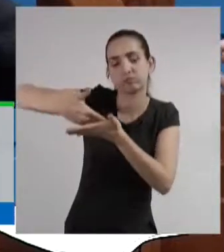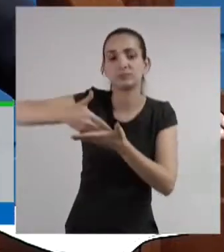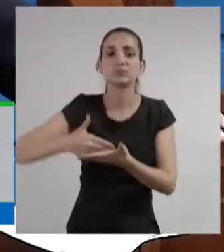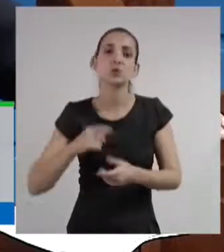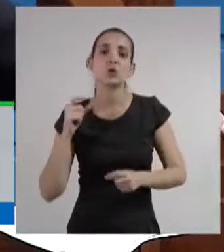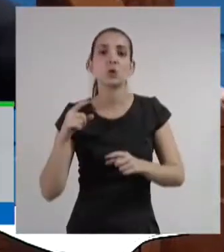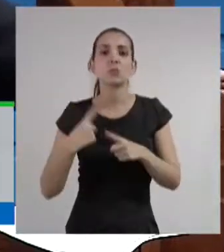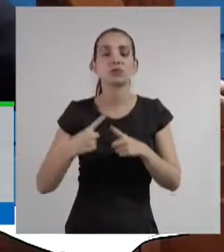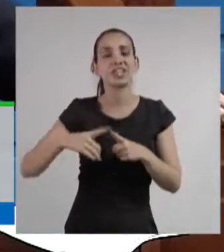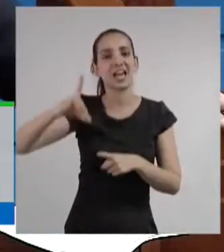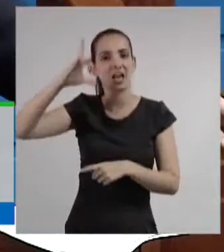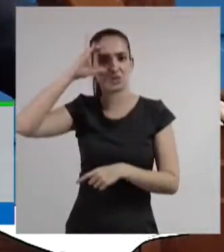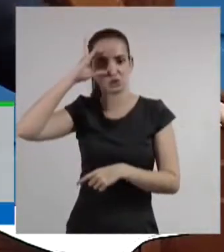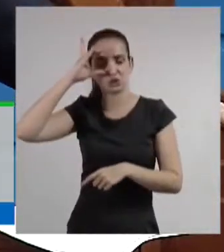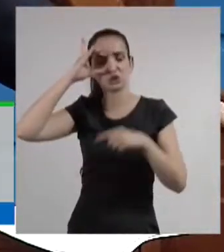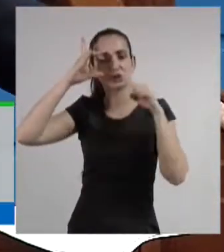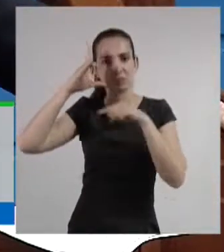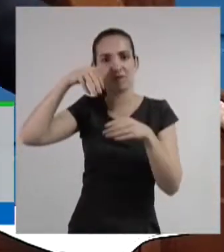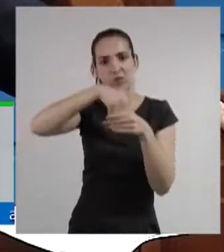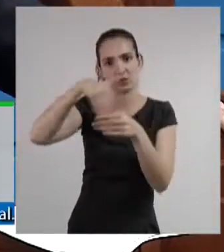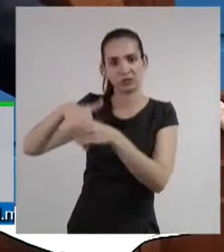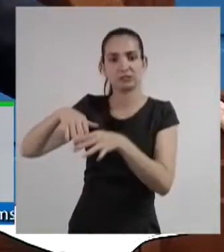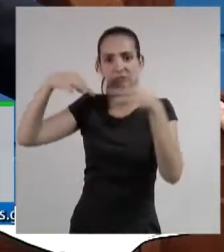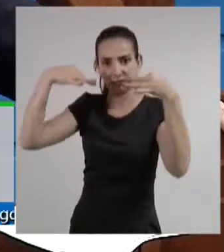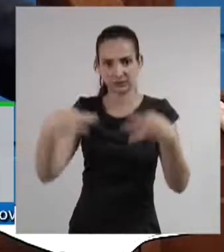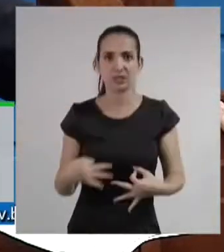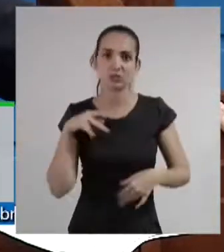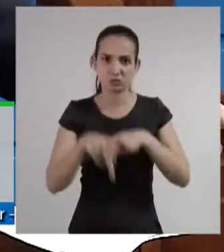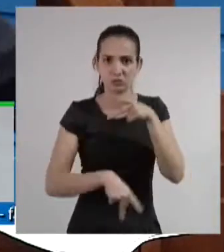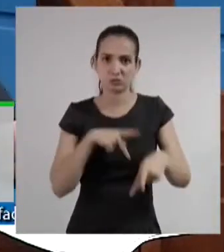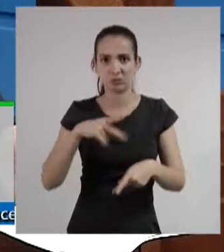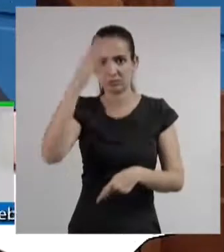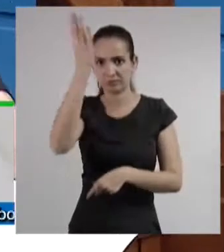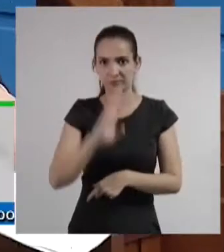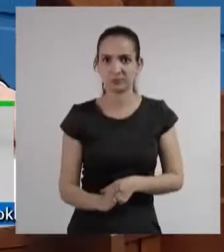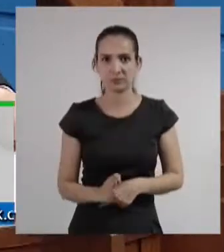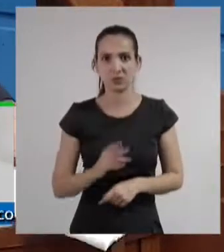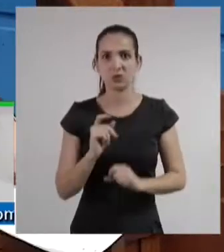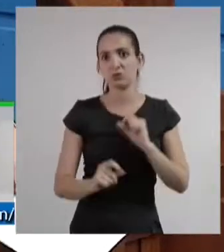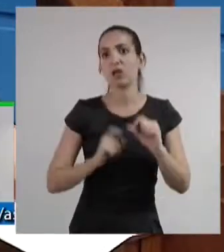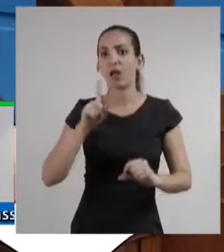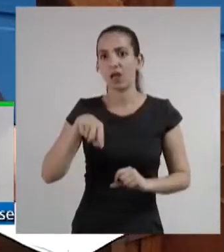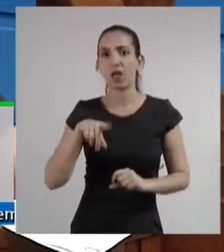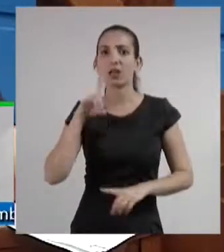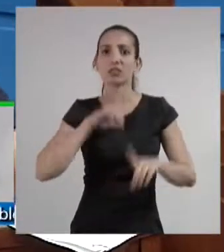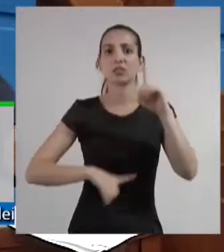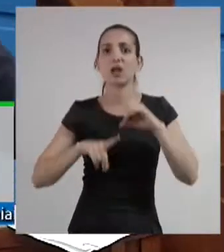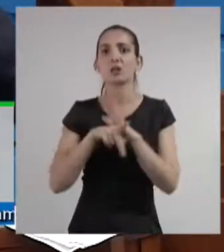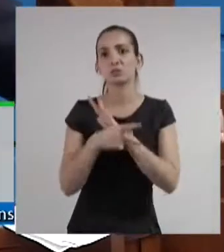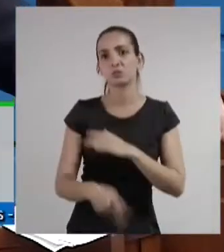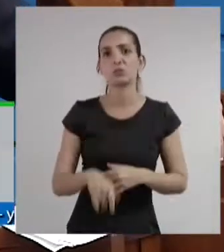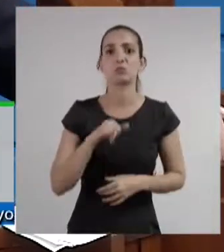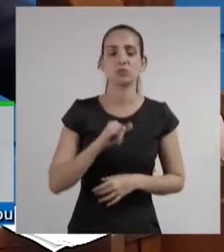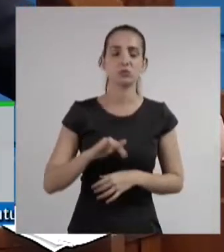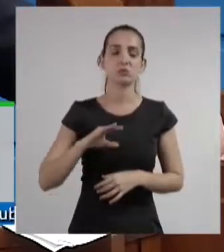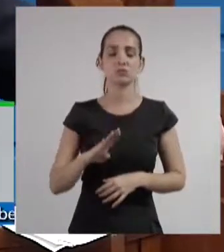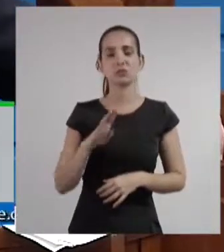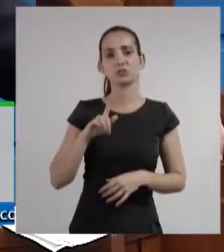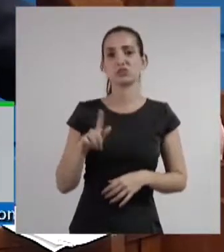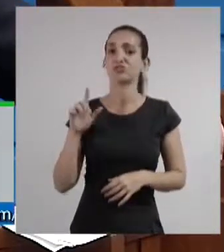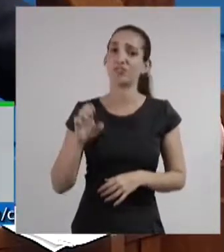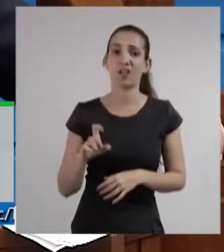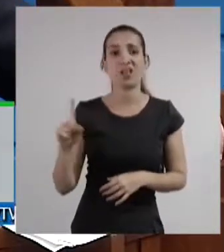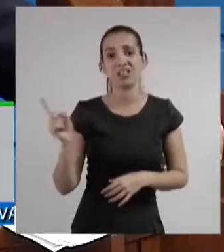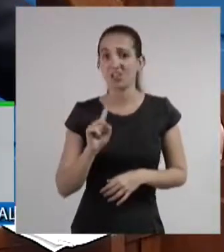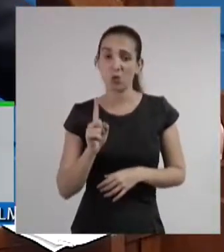a presidente que foi legitimamente eleita pela população. São dados do IBGE, não são dados